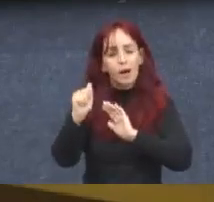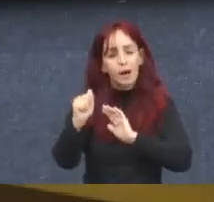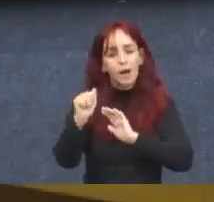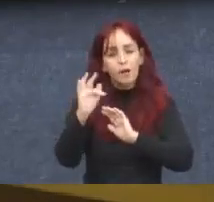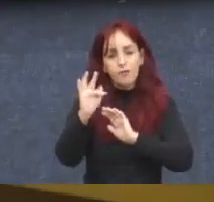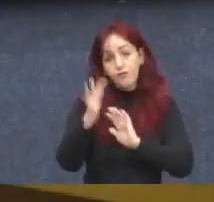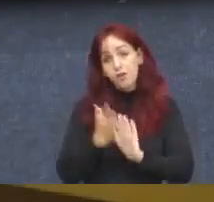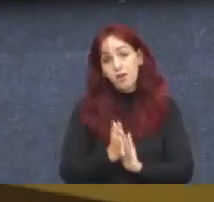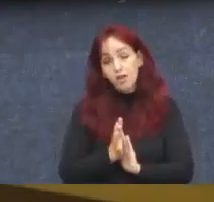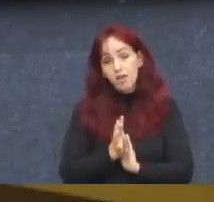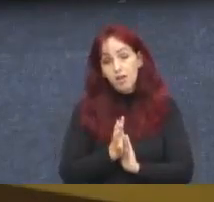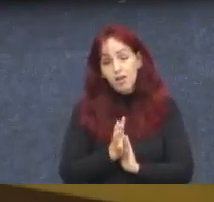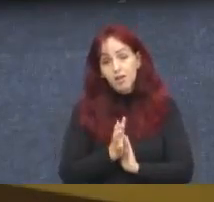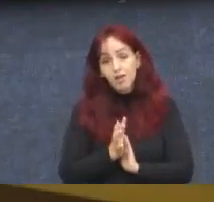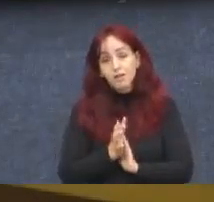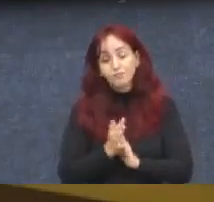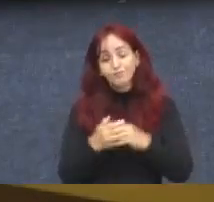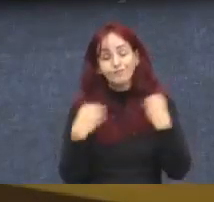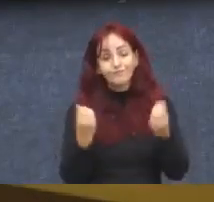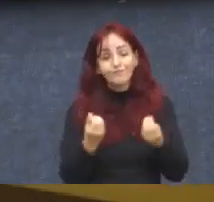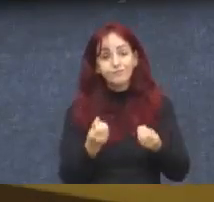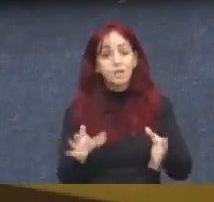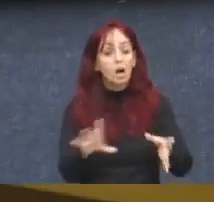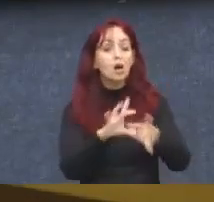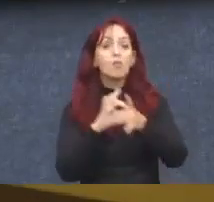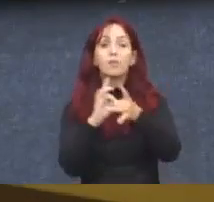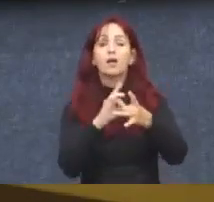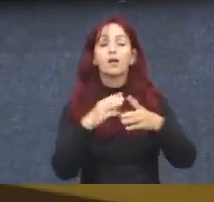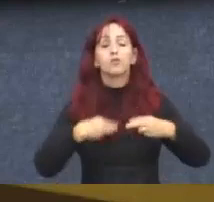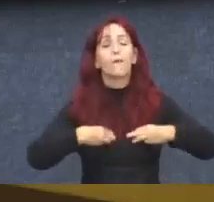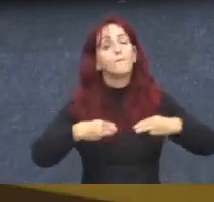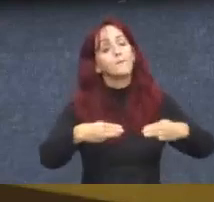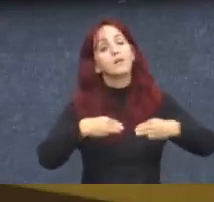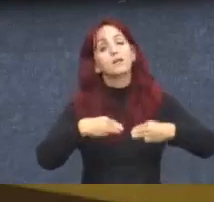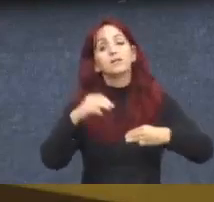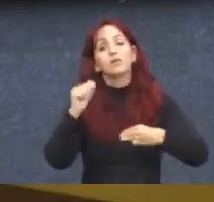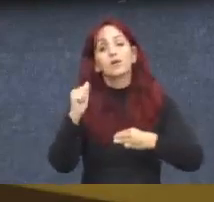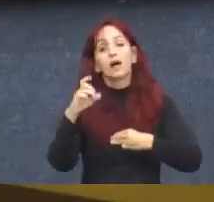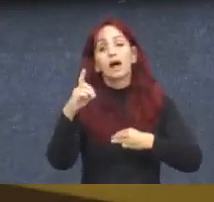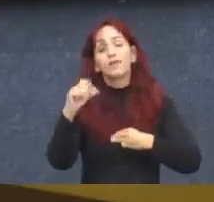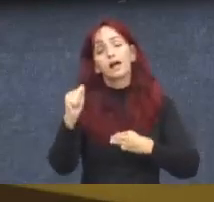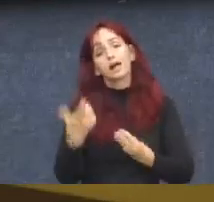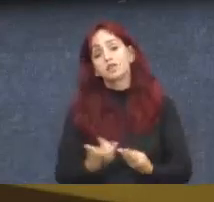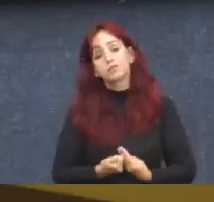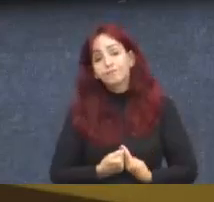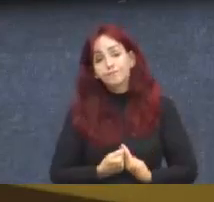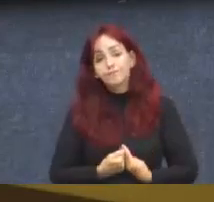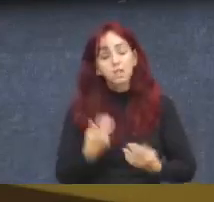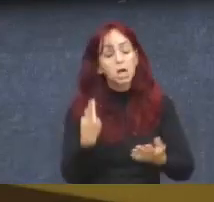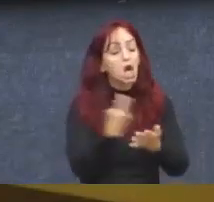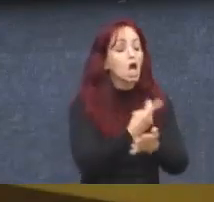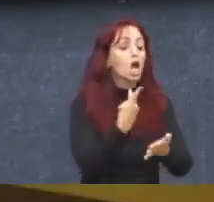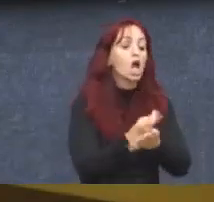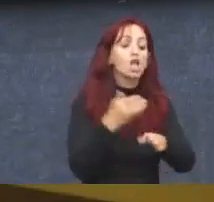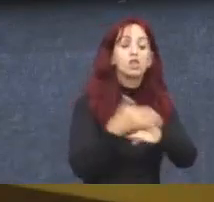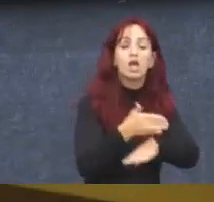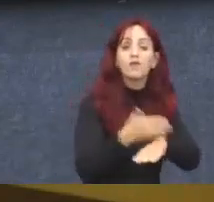submisso ao ministro Haddad. Negligência na invasão de 8 de